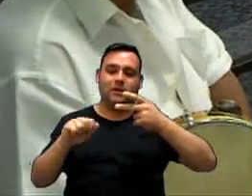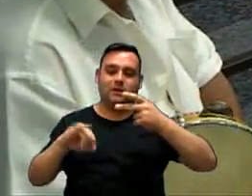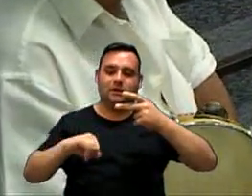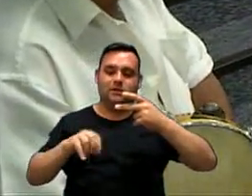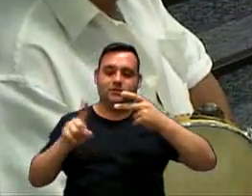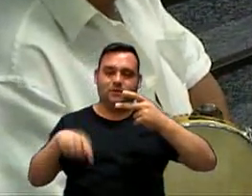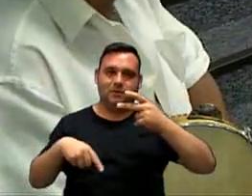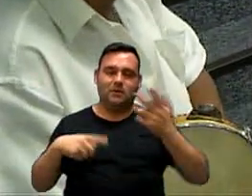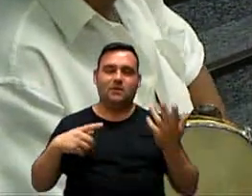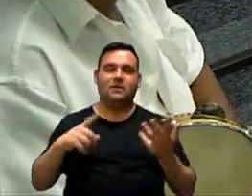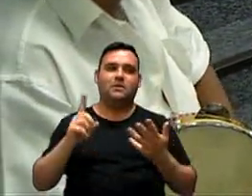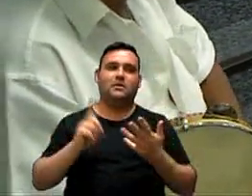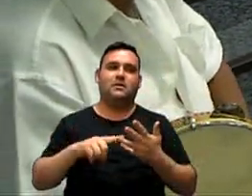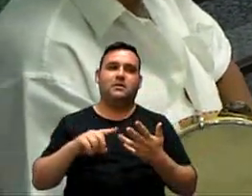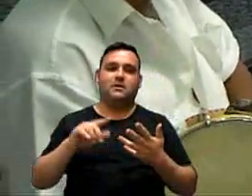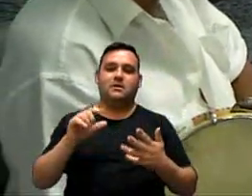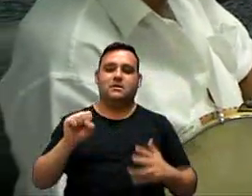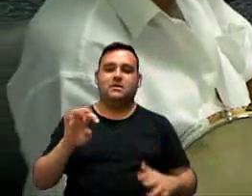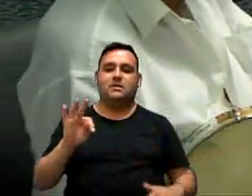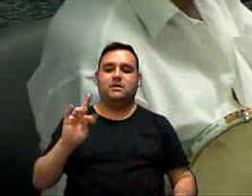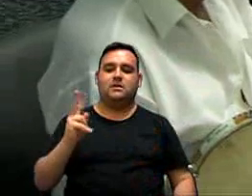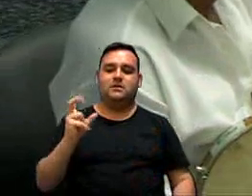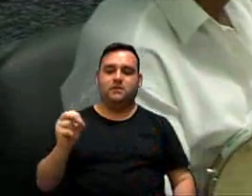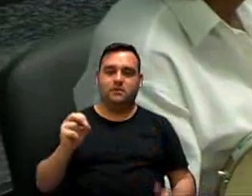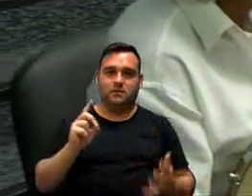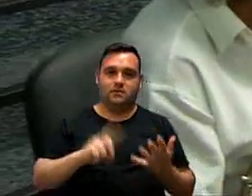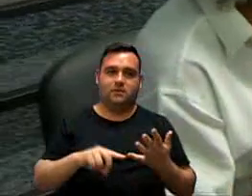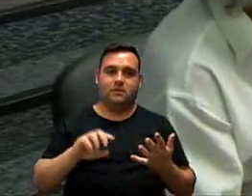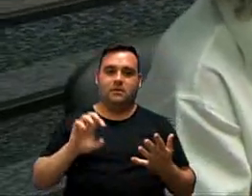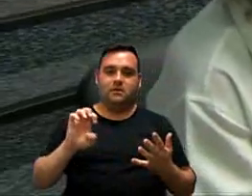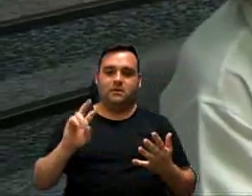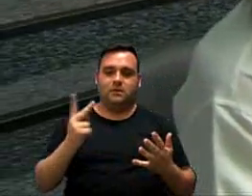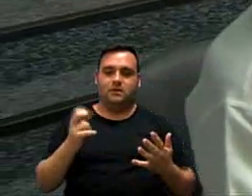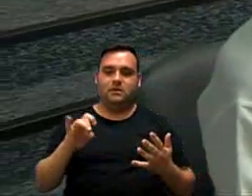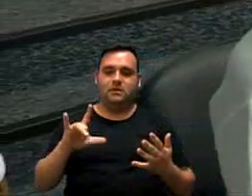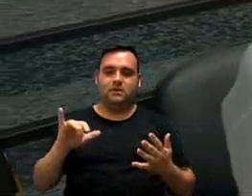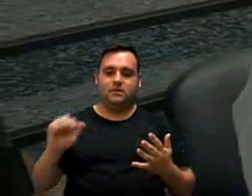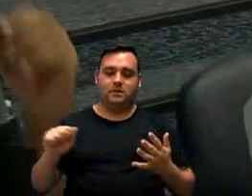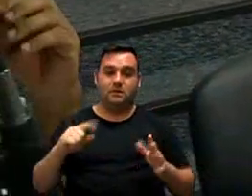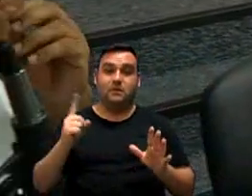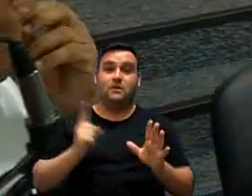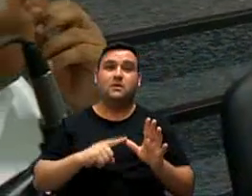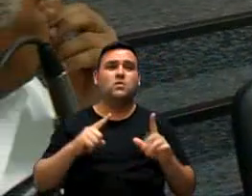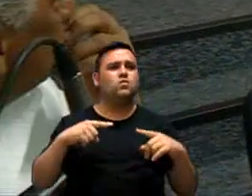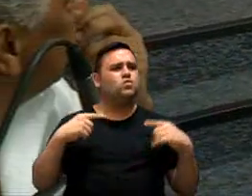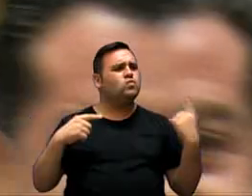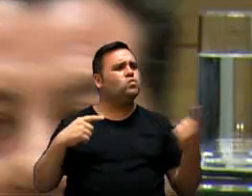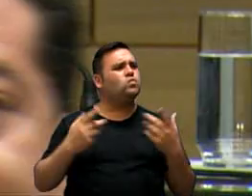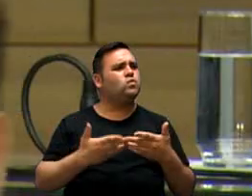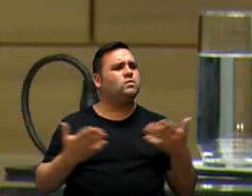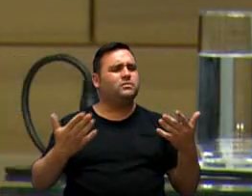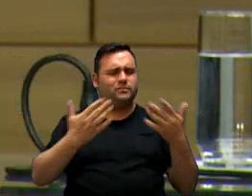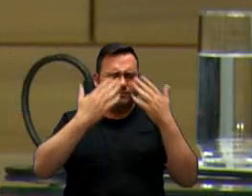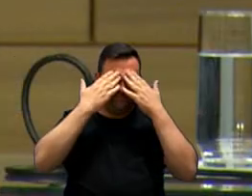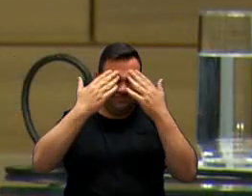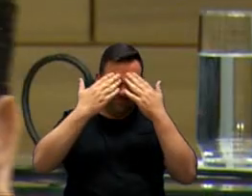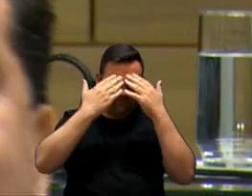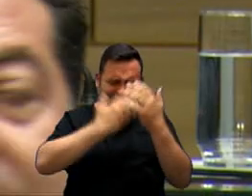a Mazé, ao Cetinho. Agradecer a Hélia. E agradecer a todos vocês, de